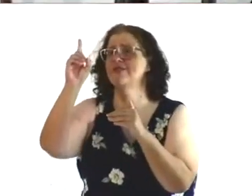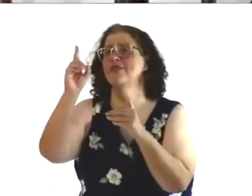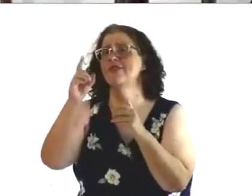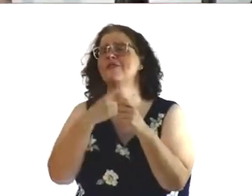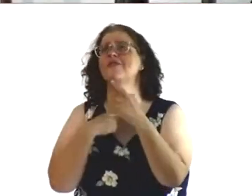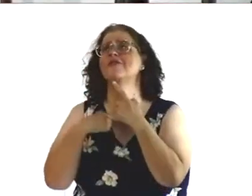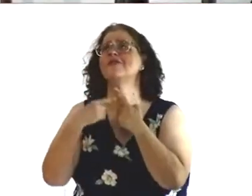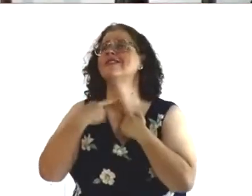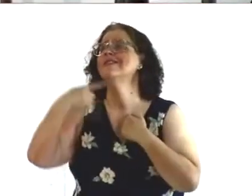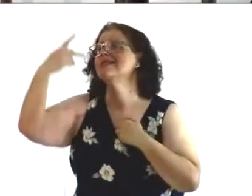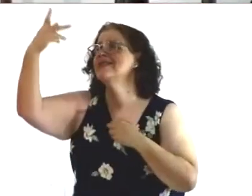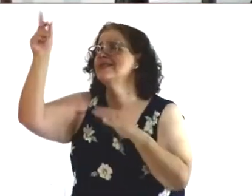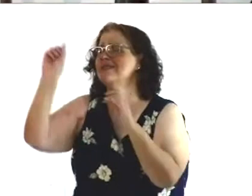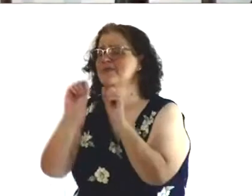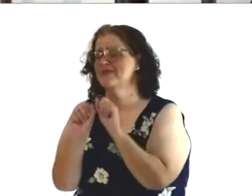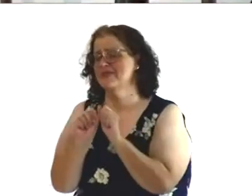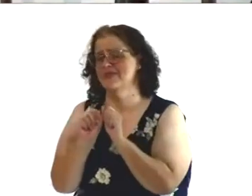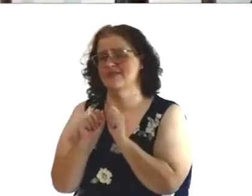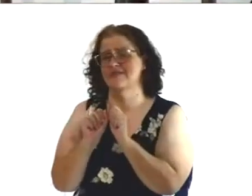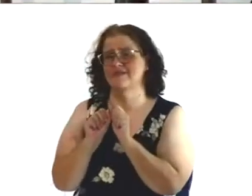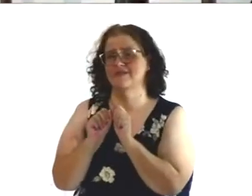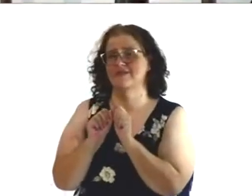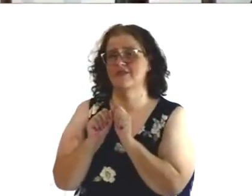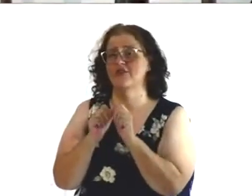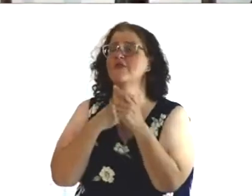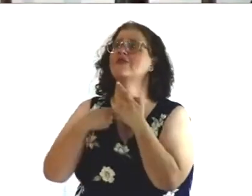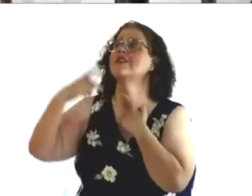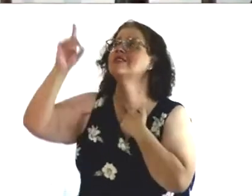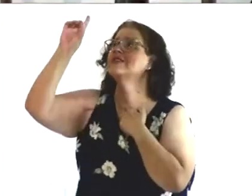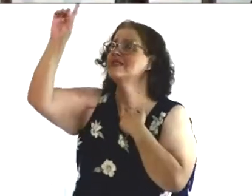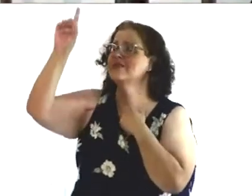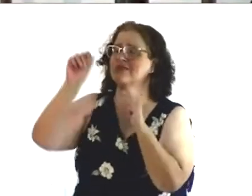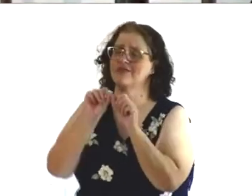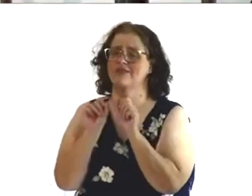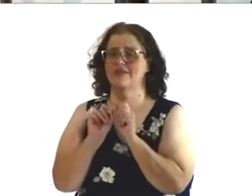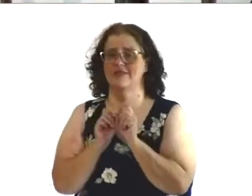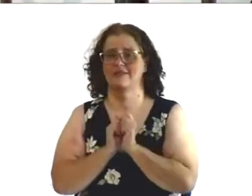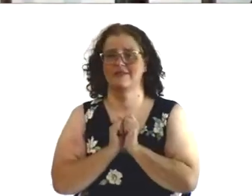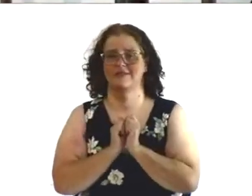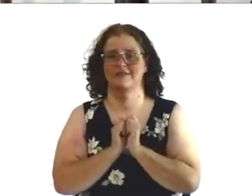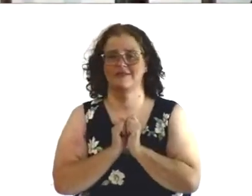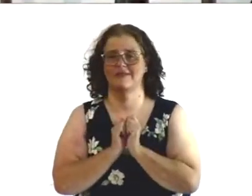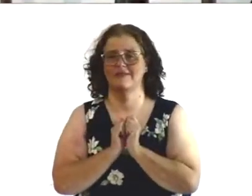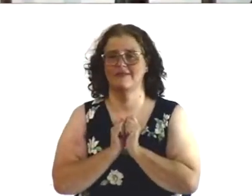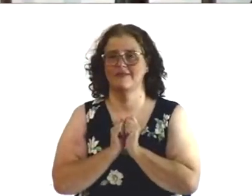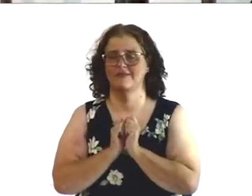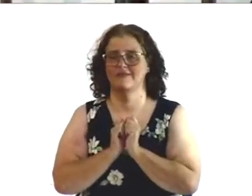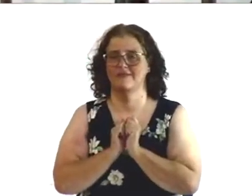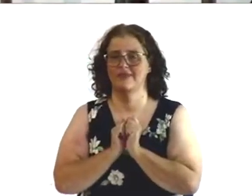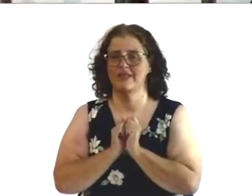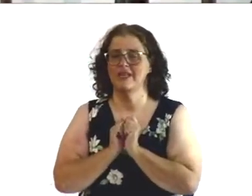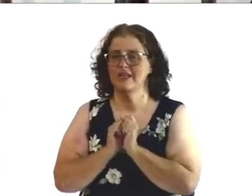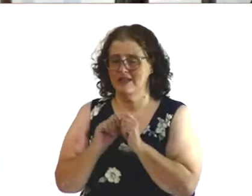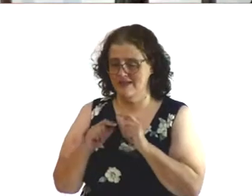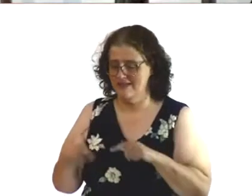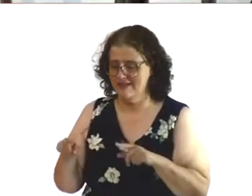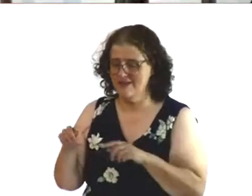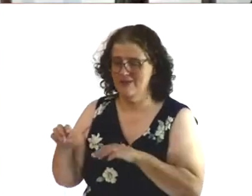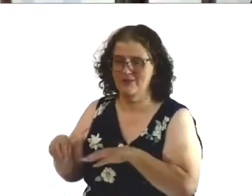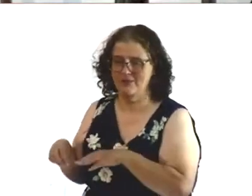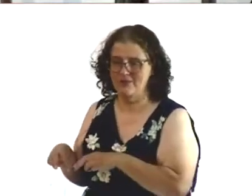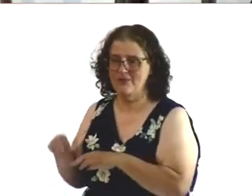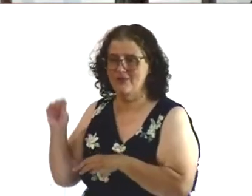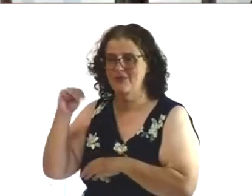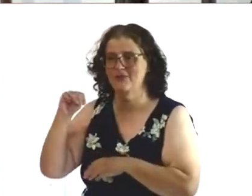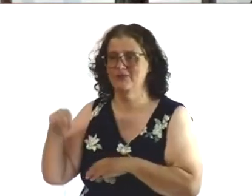feita a tua vontade. Jesus ainda continua sendo procurado para não ser esse rei. Bom,